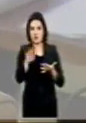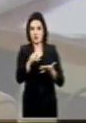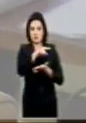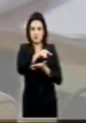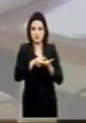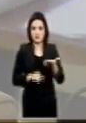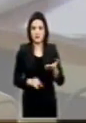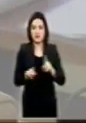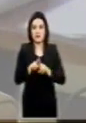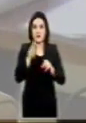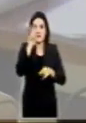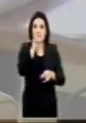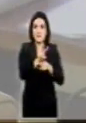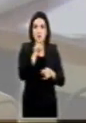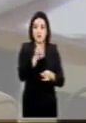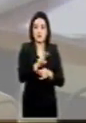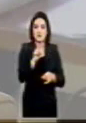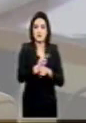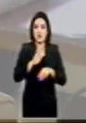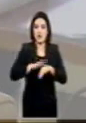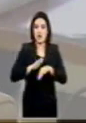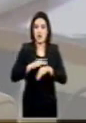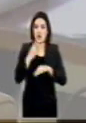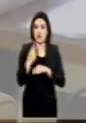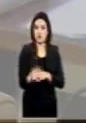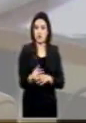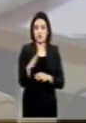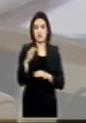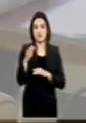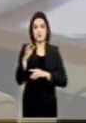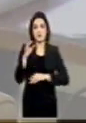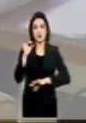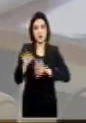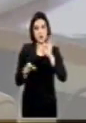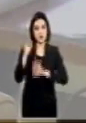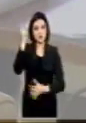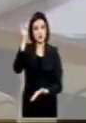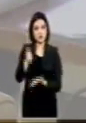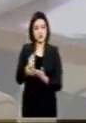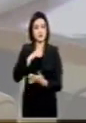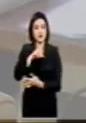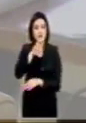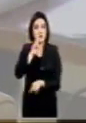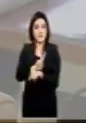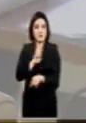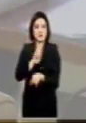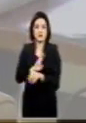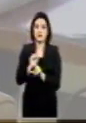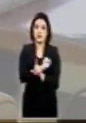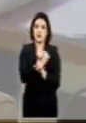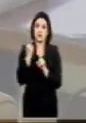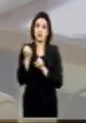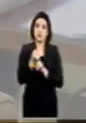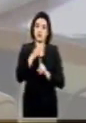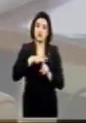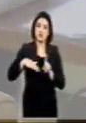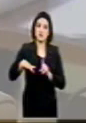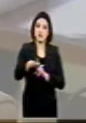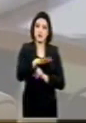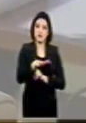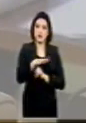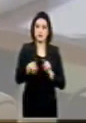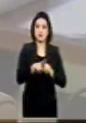de proteção da autonomia da atuação dos mandatários que representam a sociedade. A finalidade